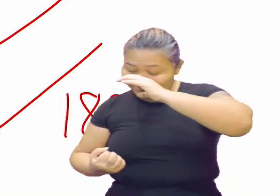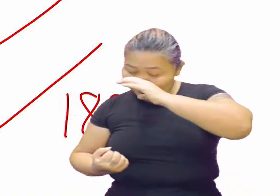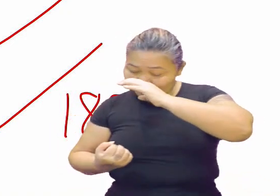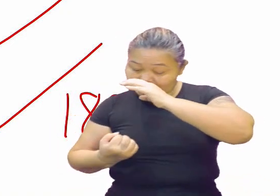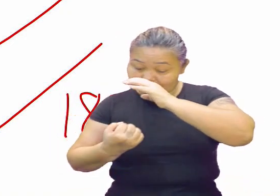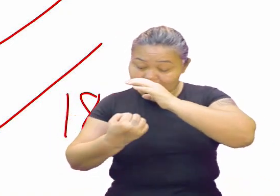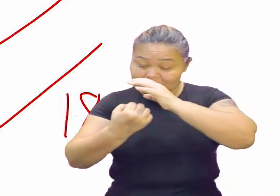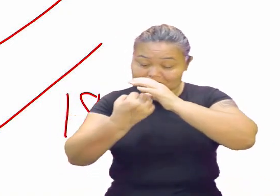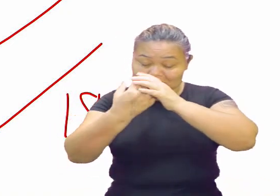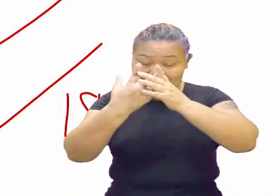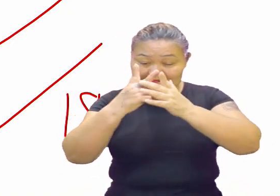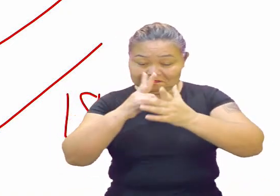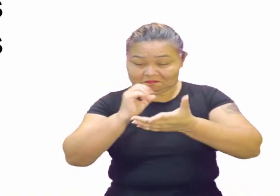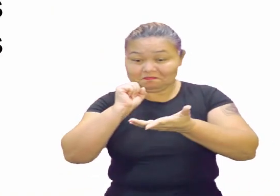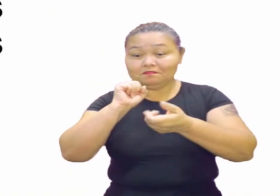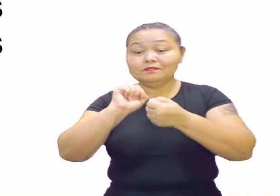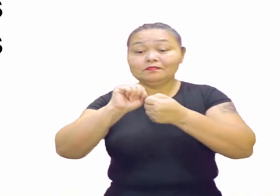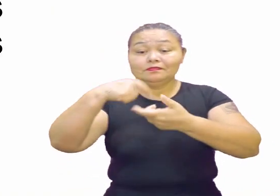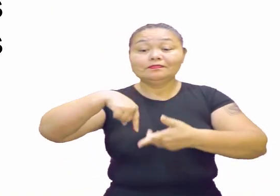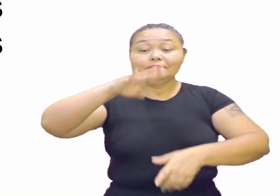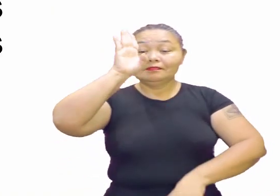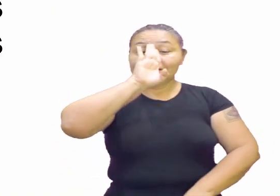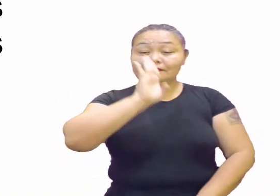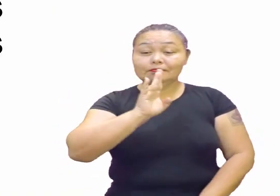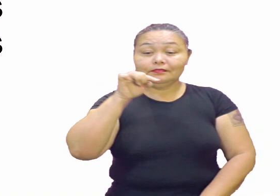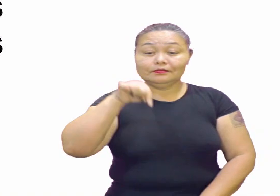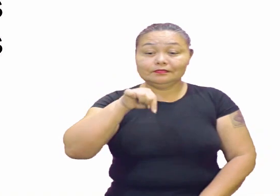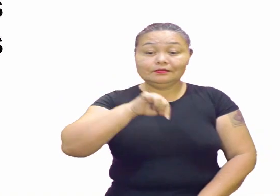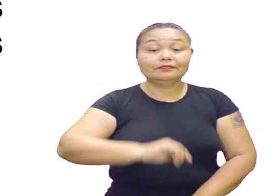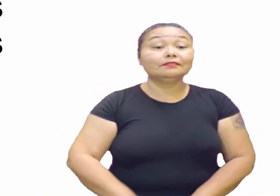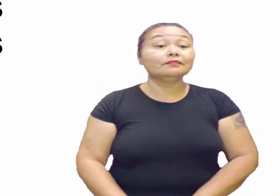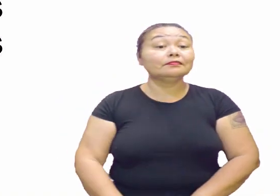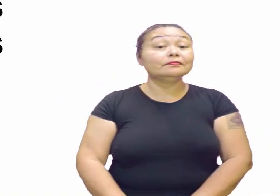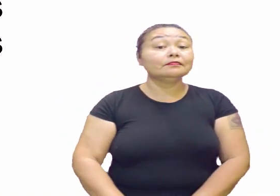foi instaurada no Brasil. Vejam,